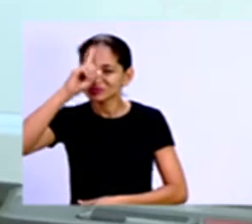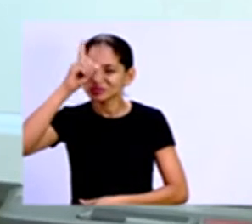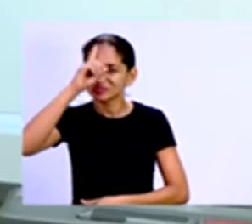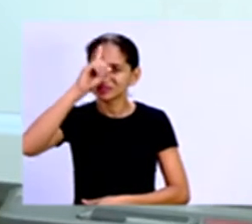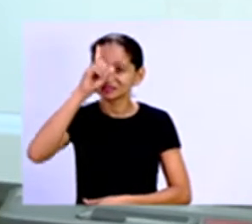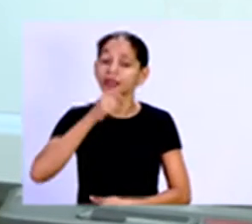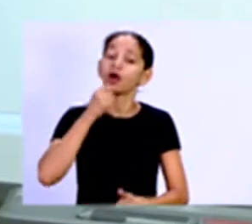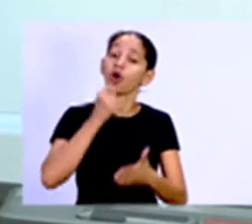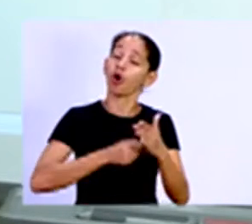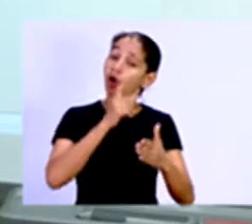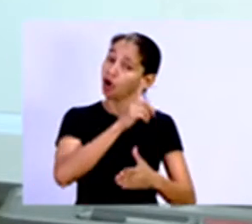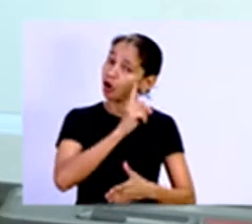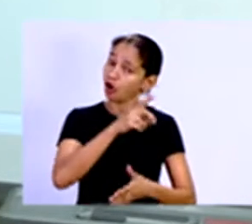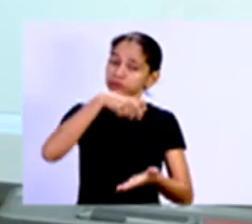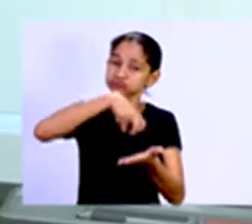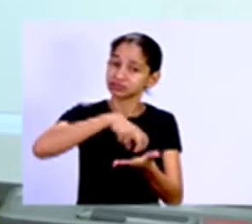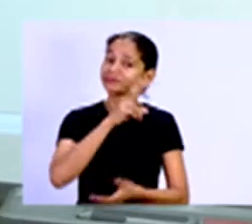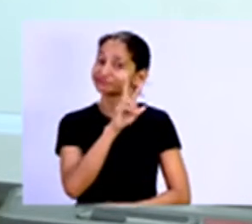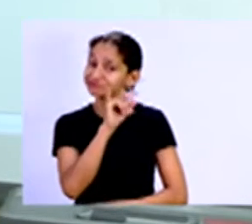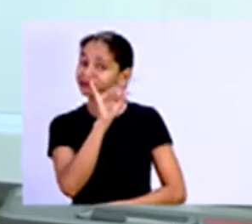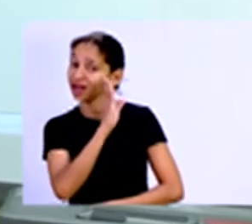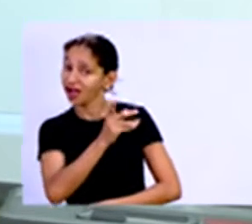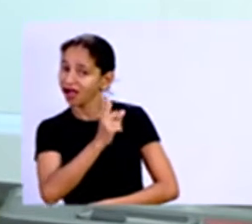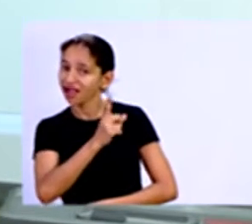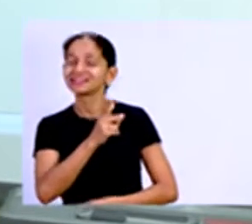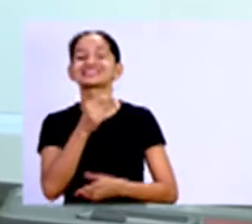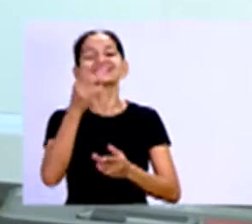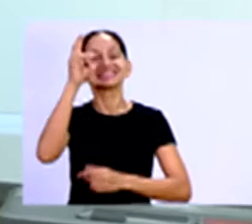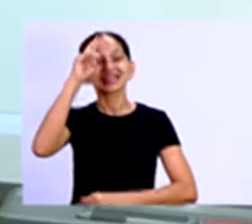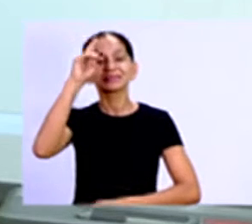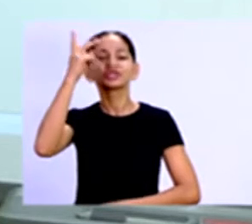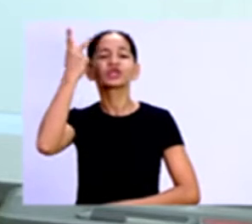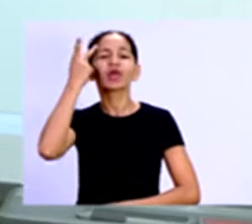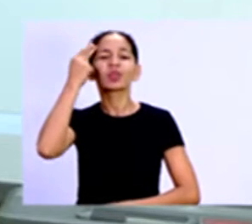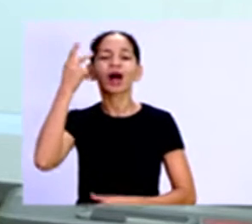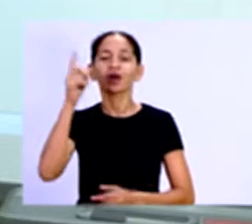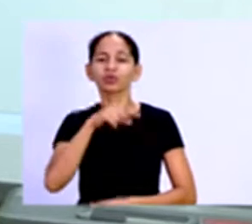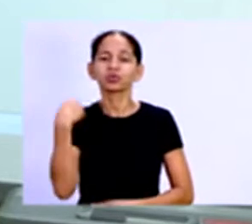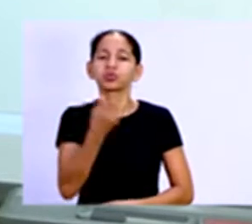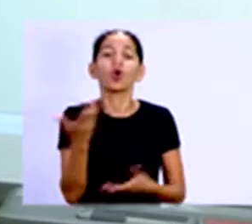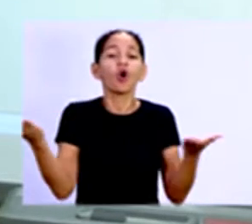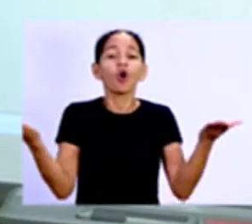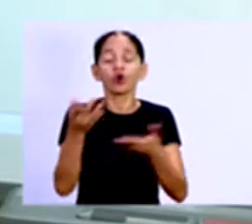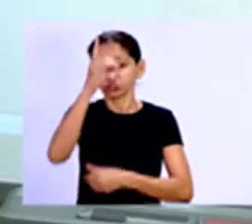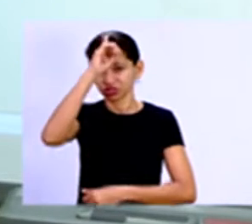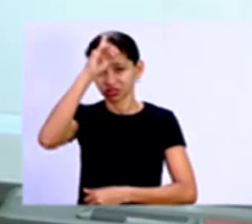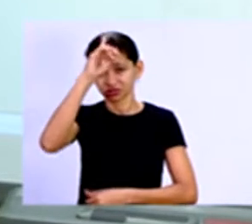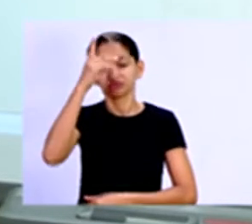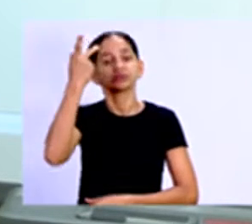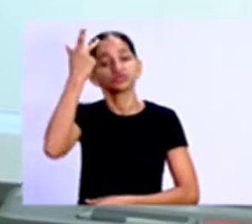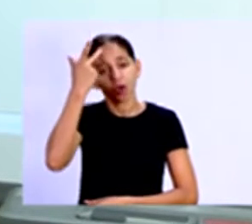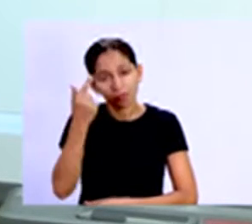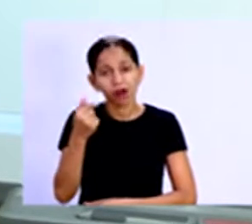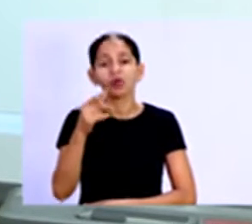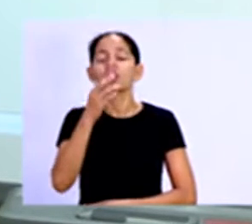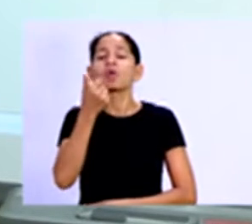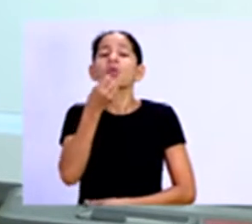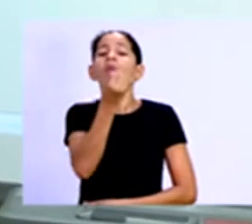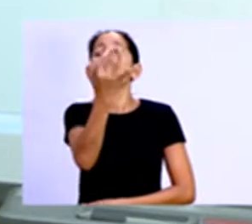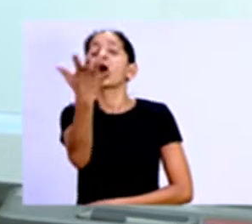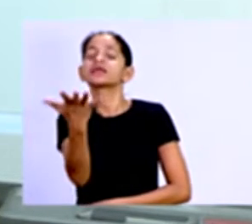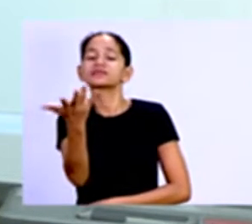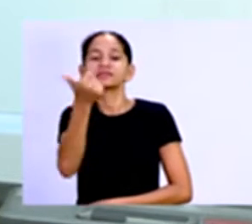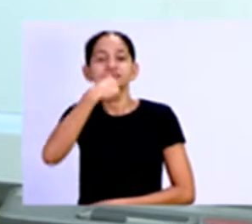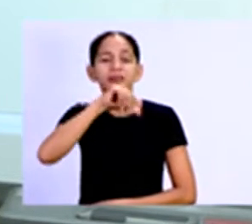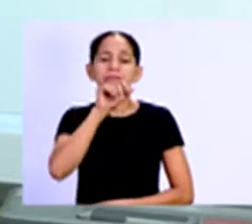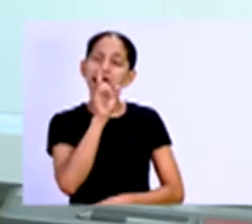até puni-lo por isso, se torna algo tão natural que hoje faz parte do nosso dia a dia. Imagine quantas vezes sua mãe e seu pai fizeram